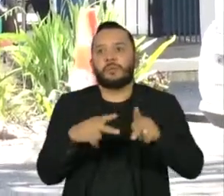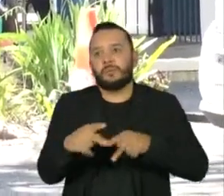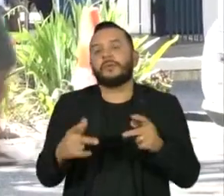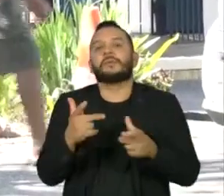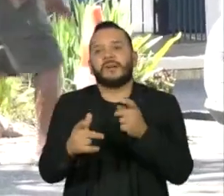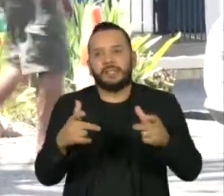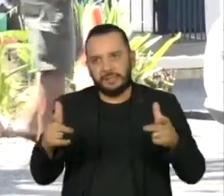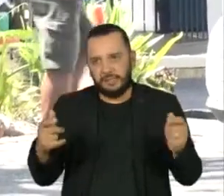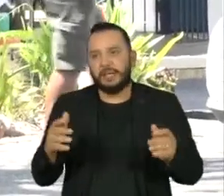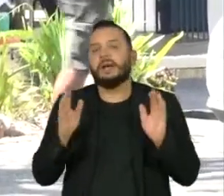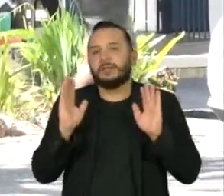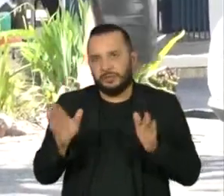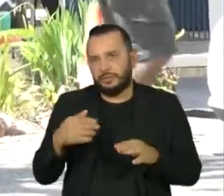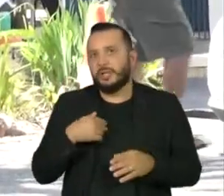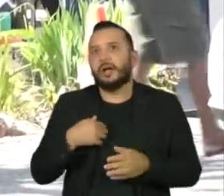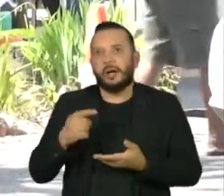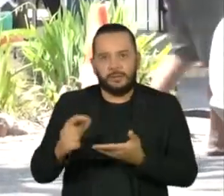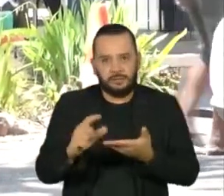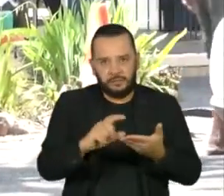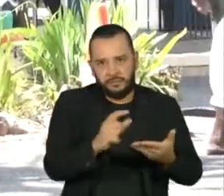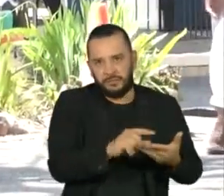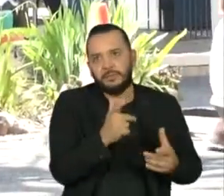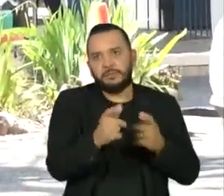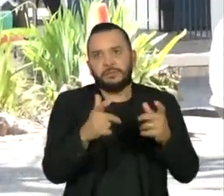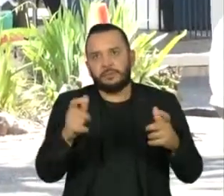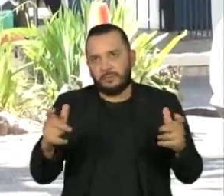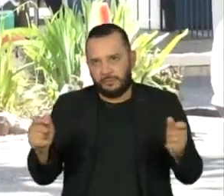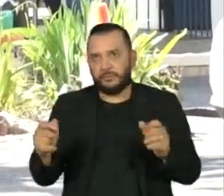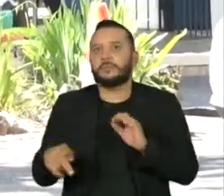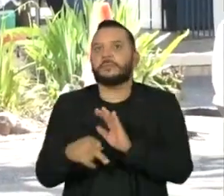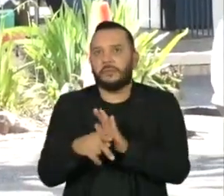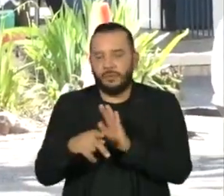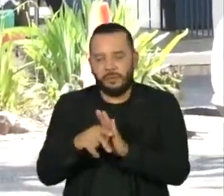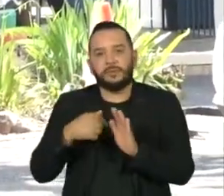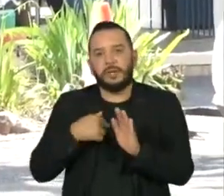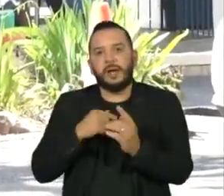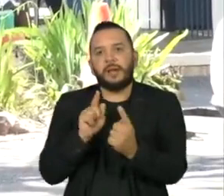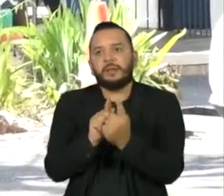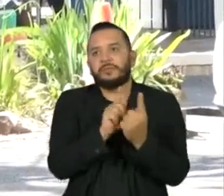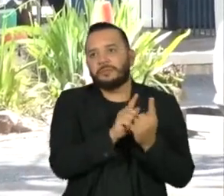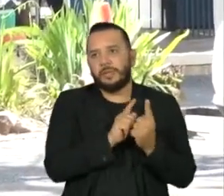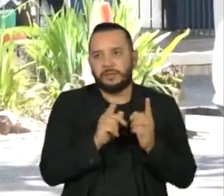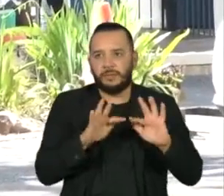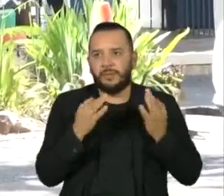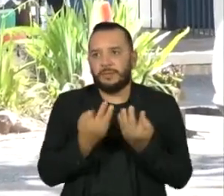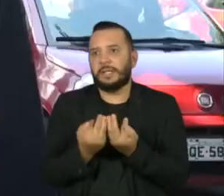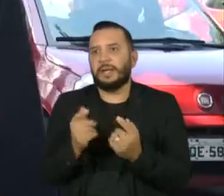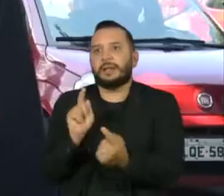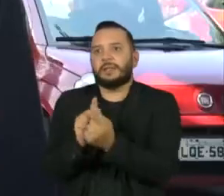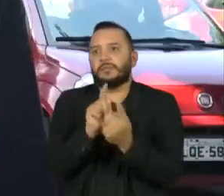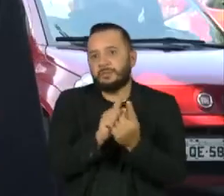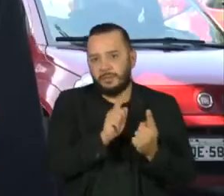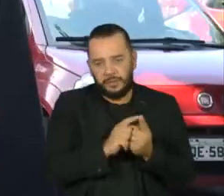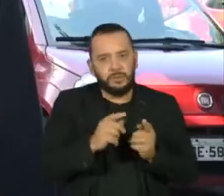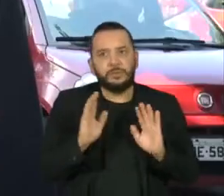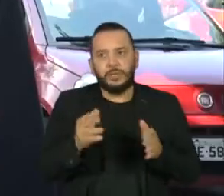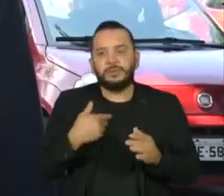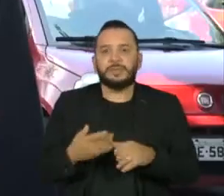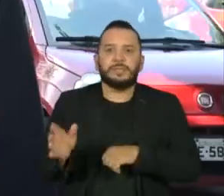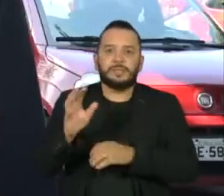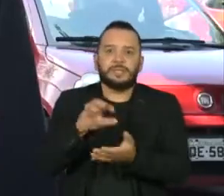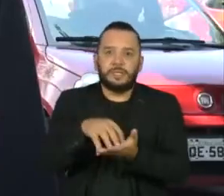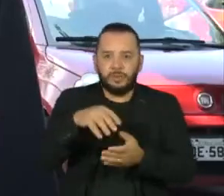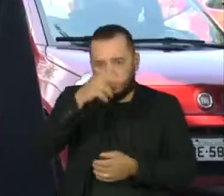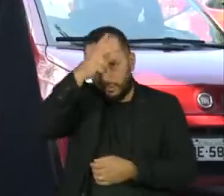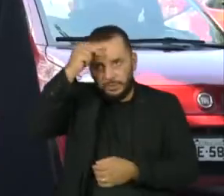se vacinar com as doses que estarão disponíveis nas clínicas da família e nos centros municipais de saúde e na Cidade do